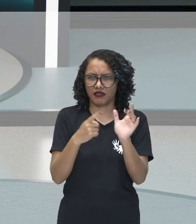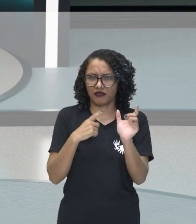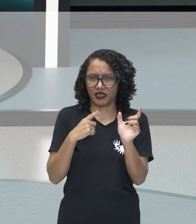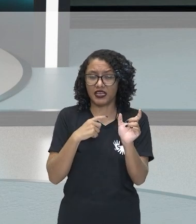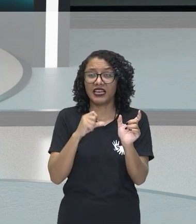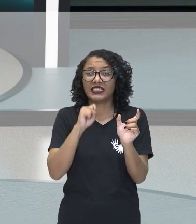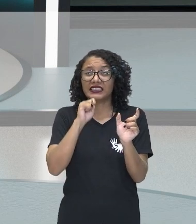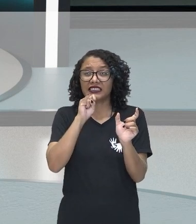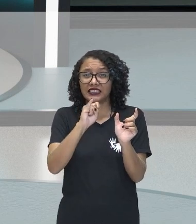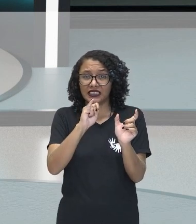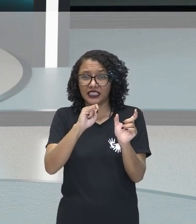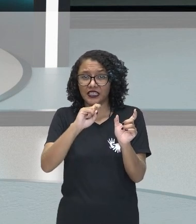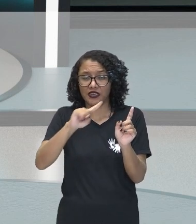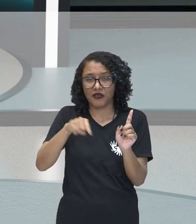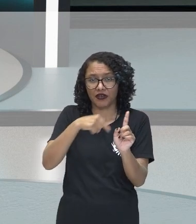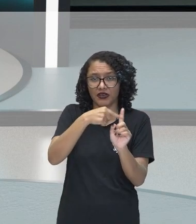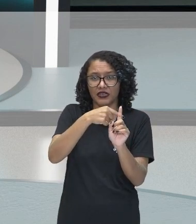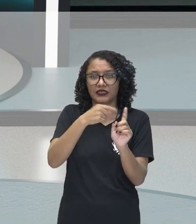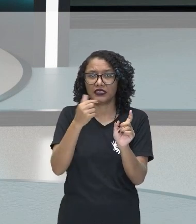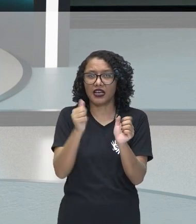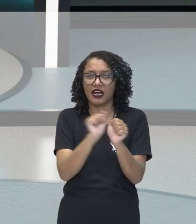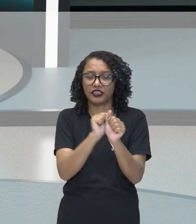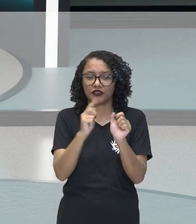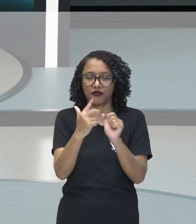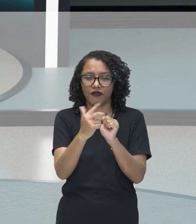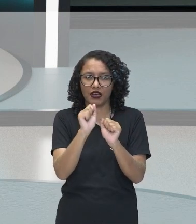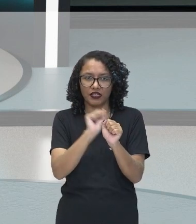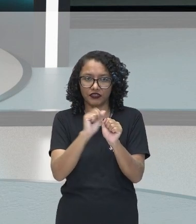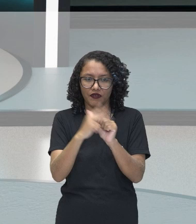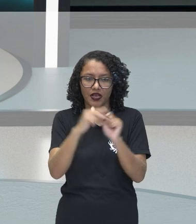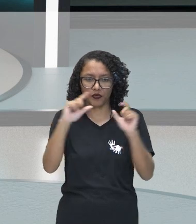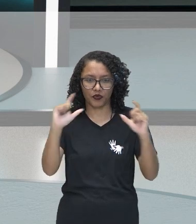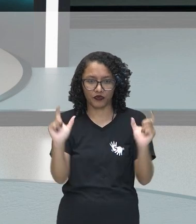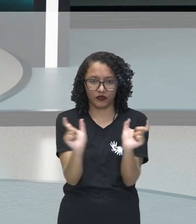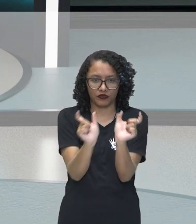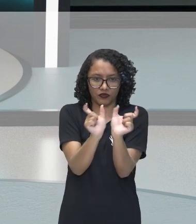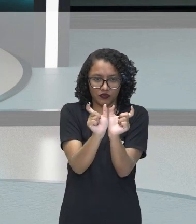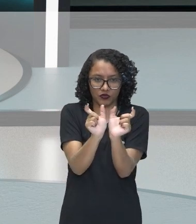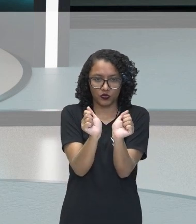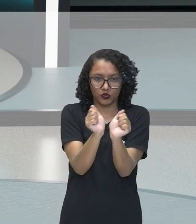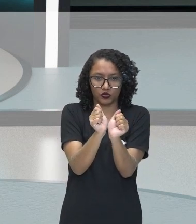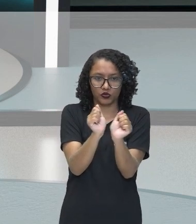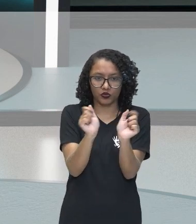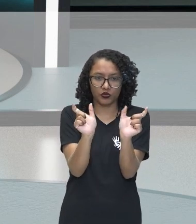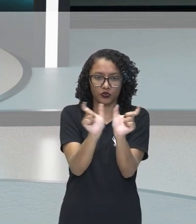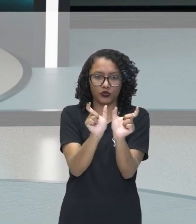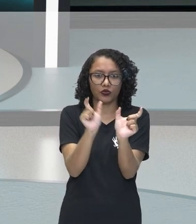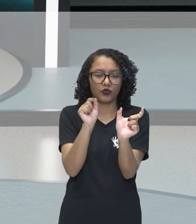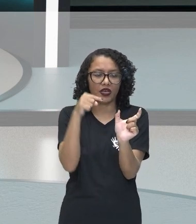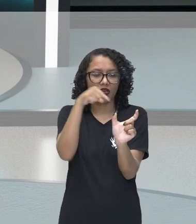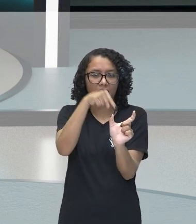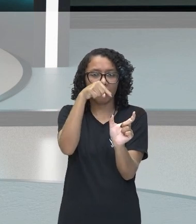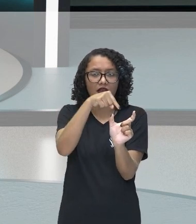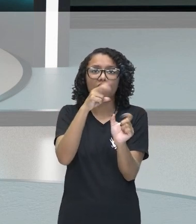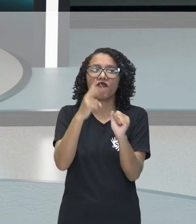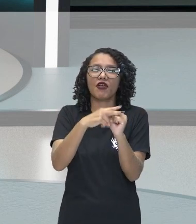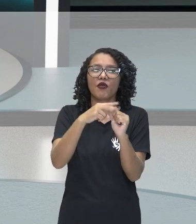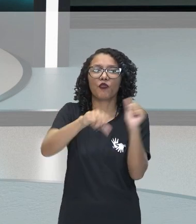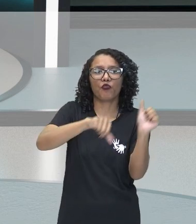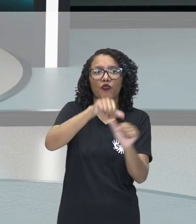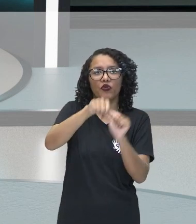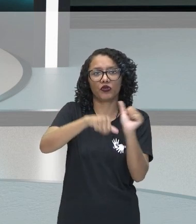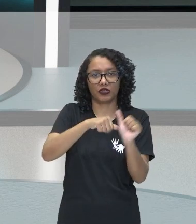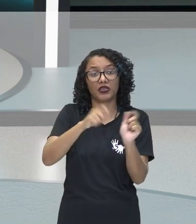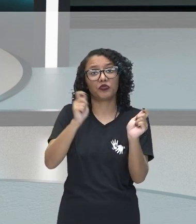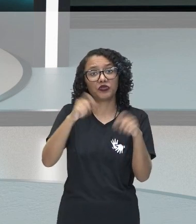eu coloco um advérbio ao lado dele ou acompanhando de alguma forma, esse verbo vai ser modificado. E isso pode mudar